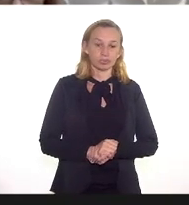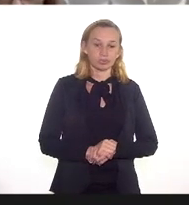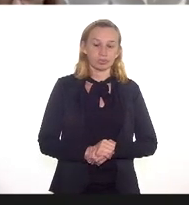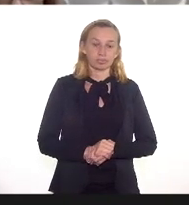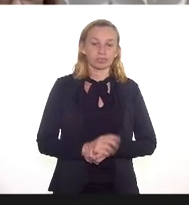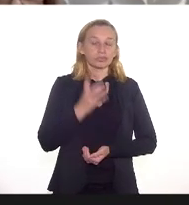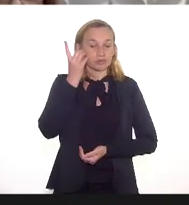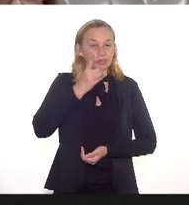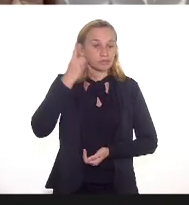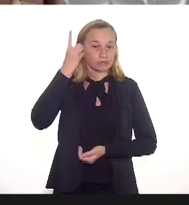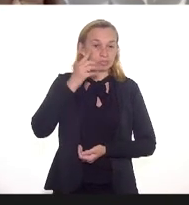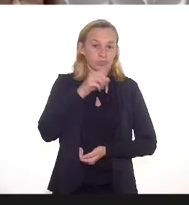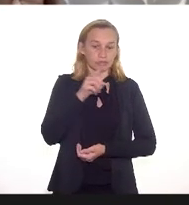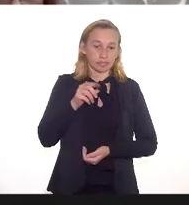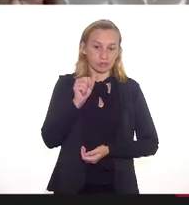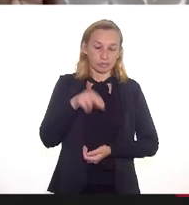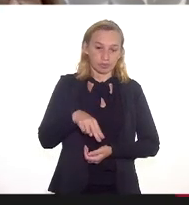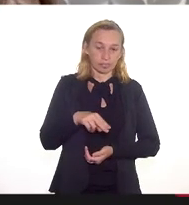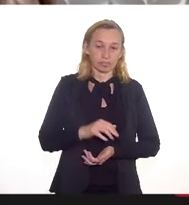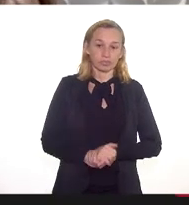Vota a deputada Zeidan.